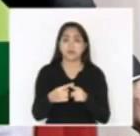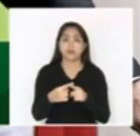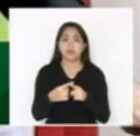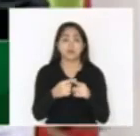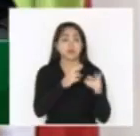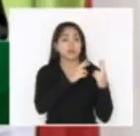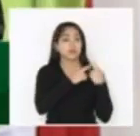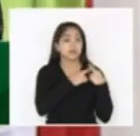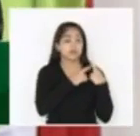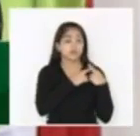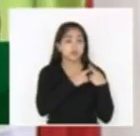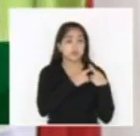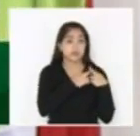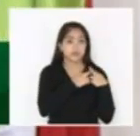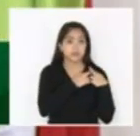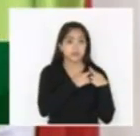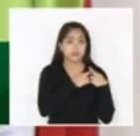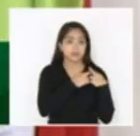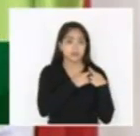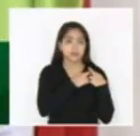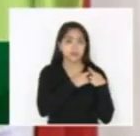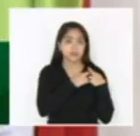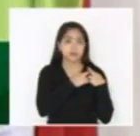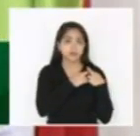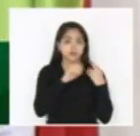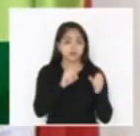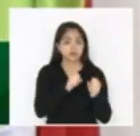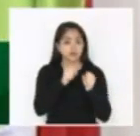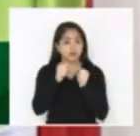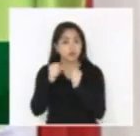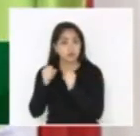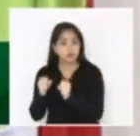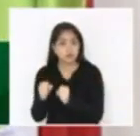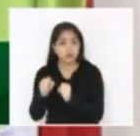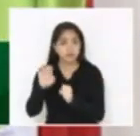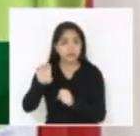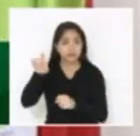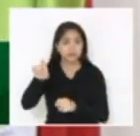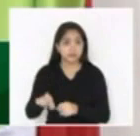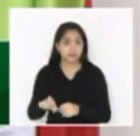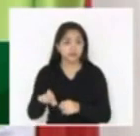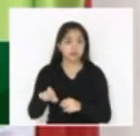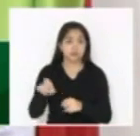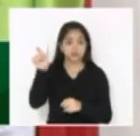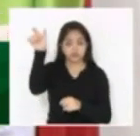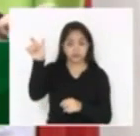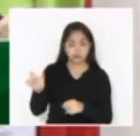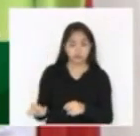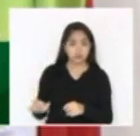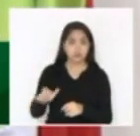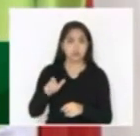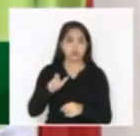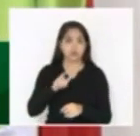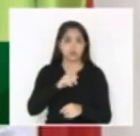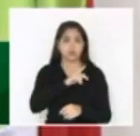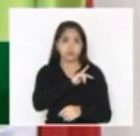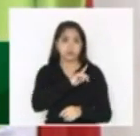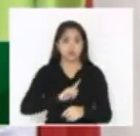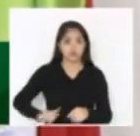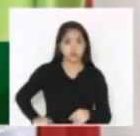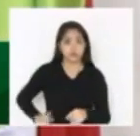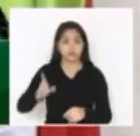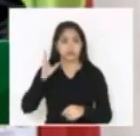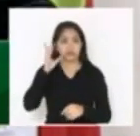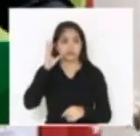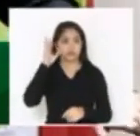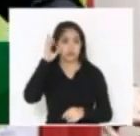exclusiva do Poder Executivo, do Governador do Estado, quem cria, quem extingue,